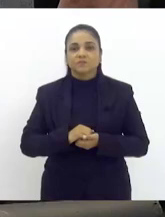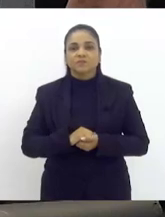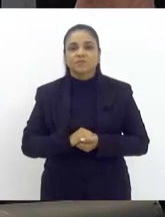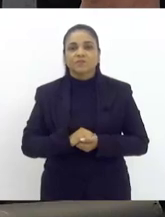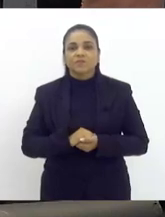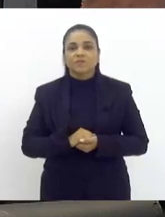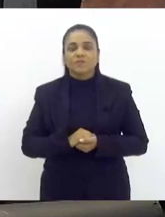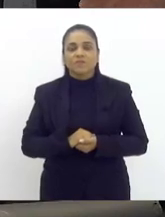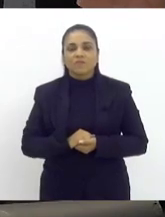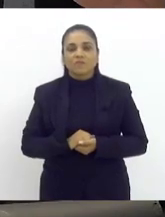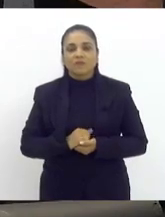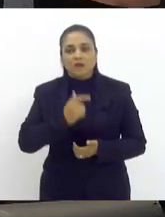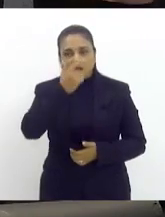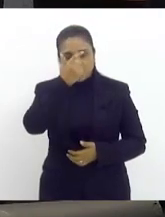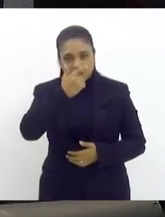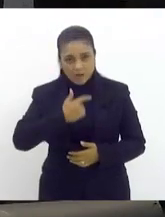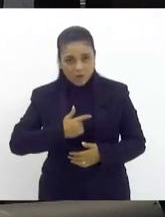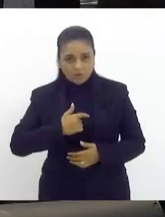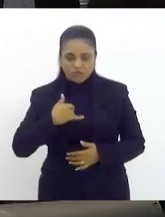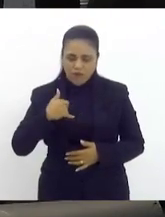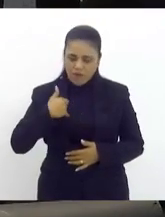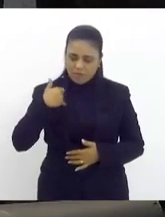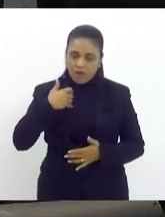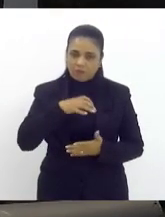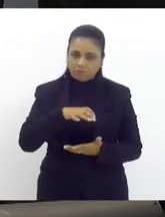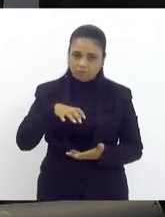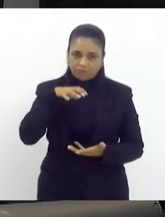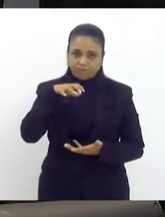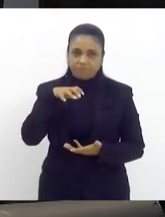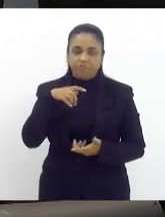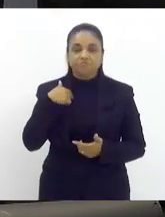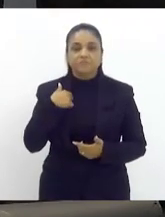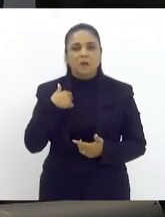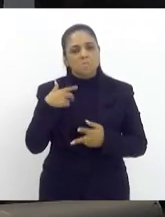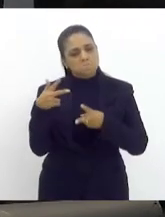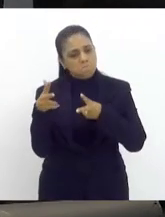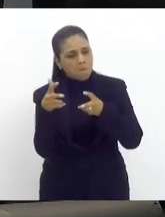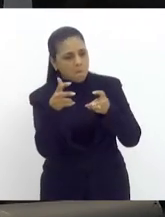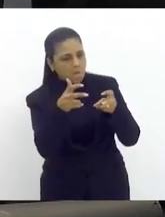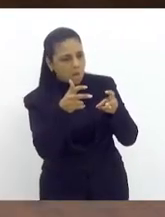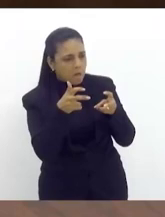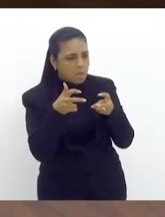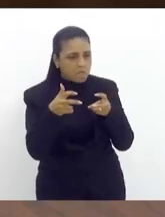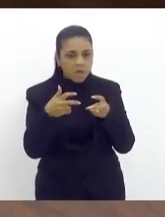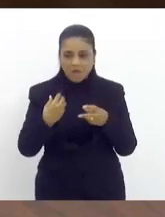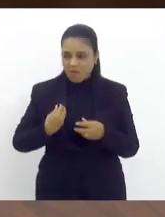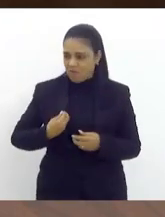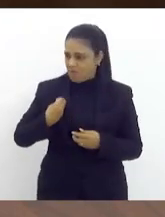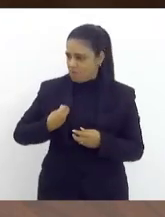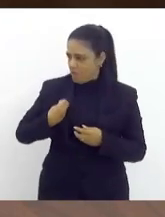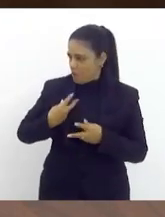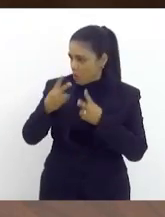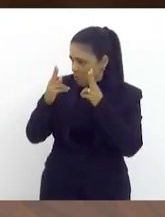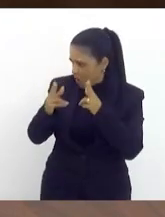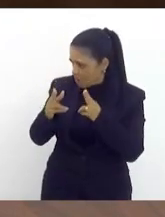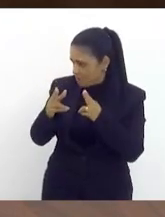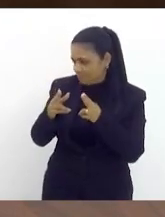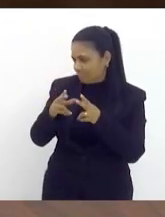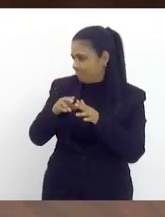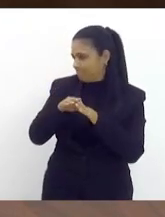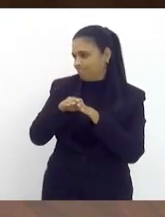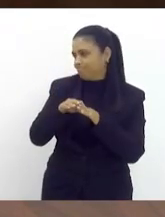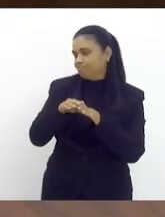Eu, pela minha idade, verifico que ninguém viveu tanto quanto eu aqui, quer seja